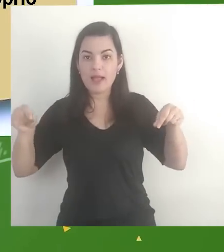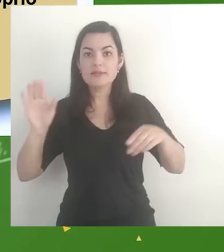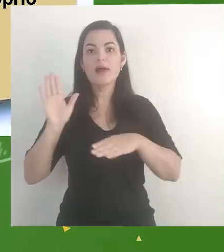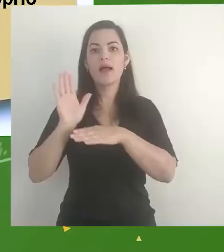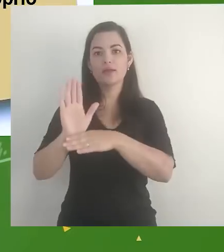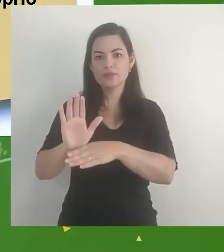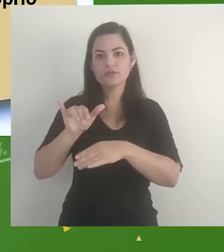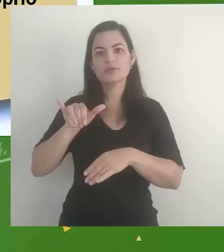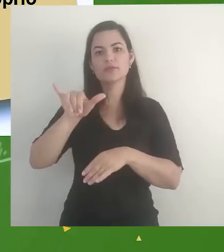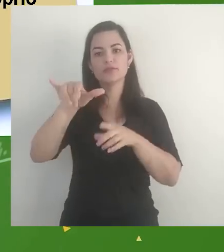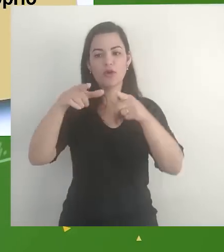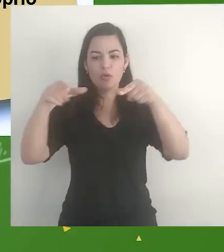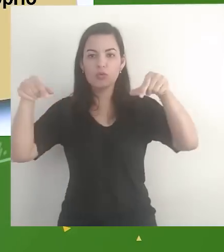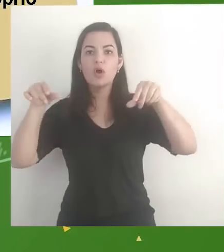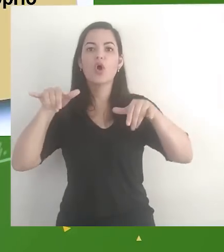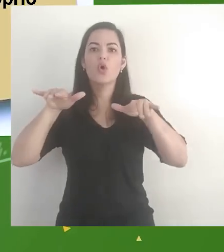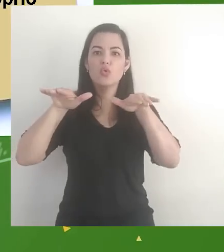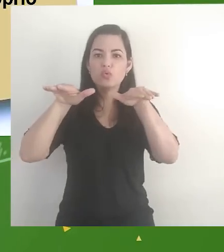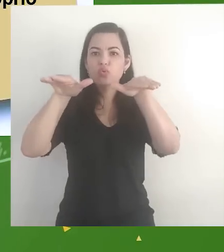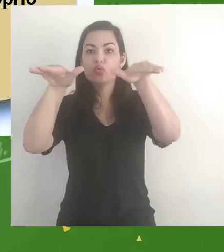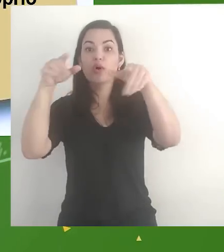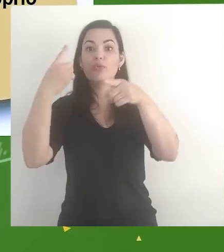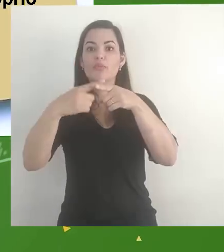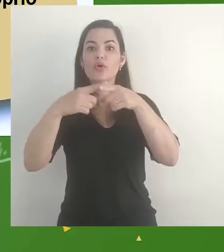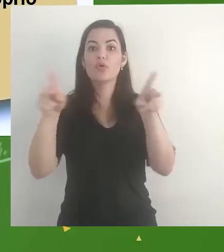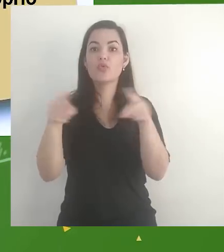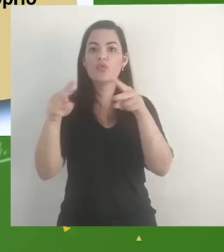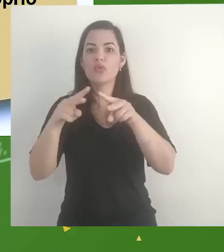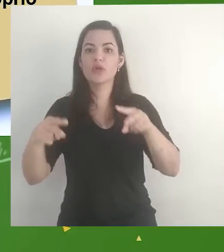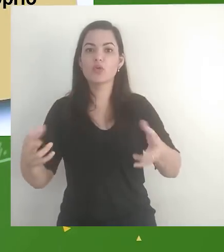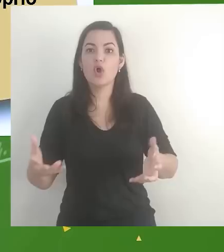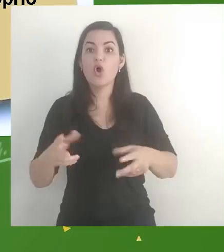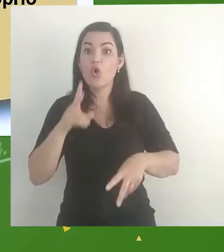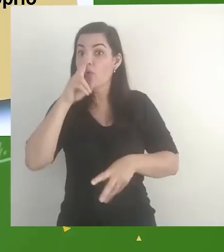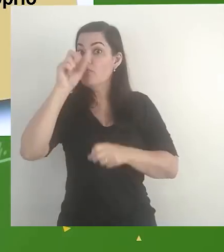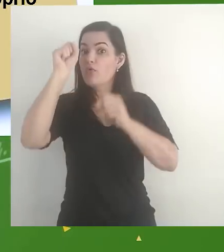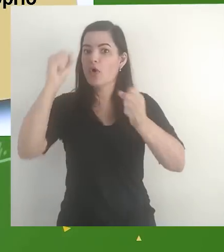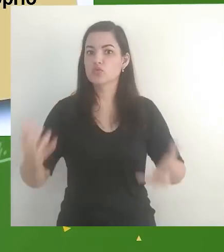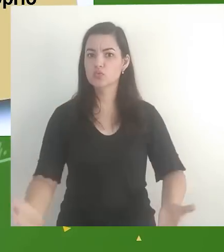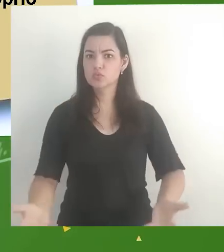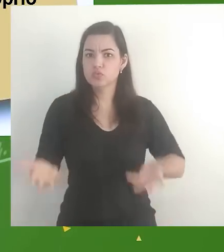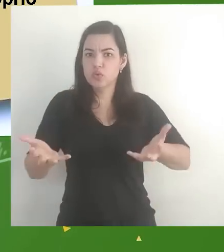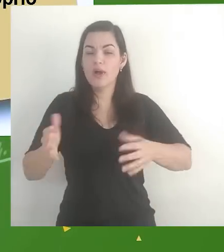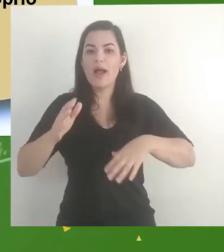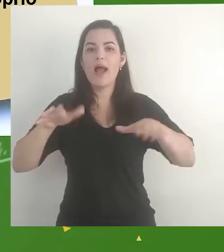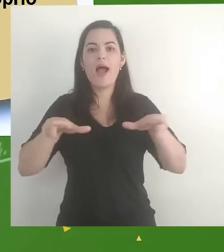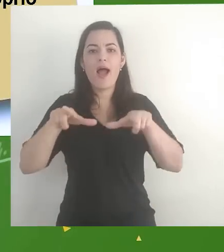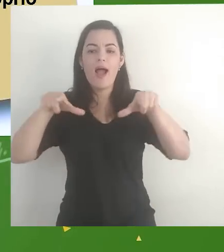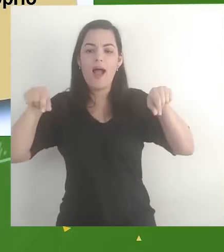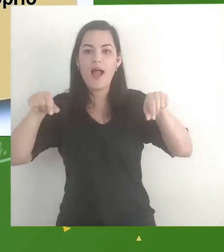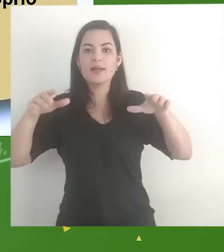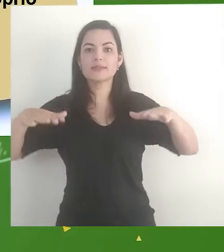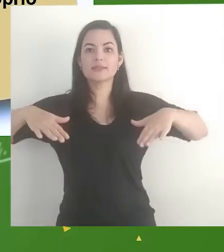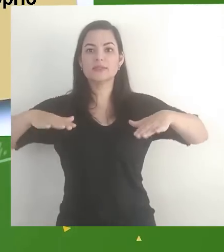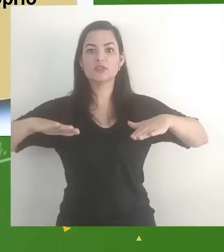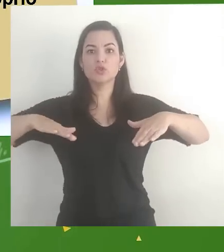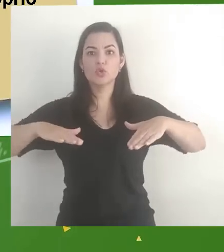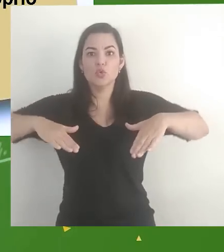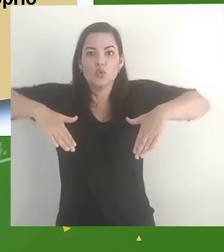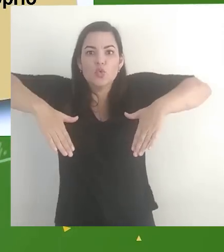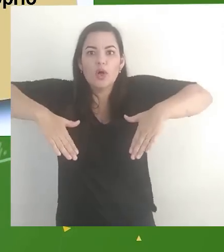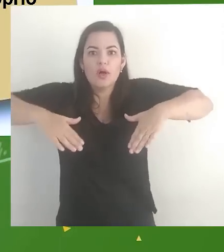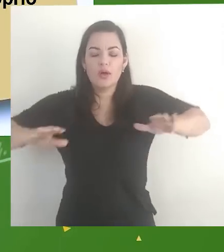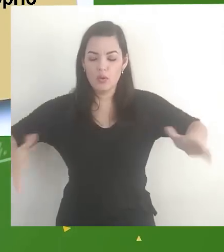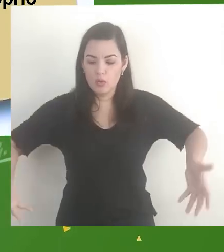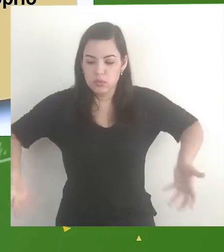voar, pois quando o vento bate forte de baixo, faz com que as asas sejam sugadas para cima, gerando